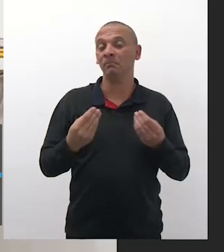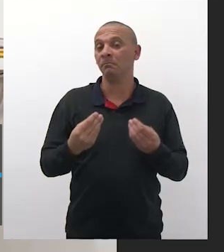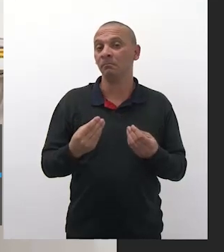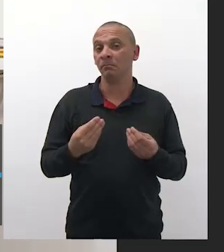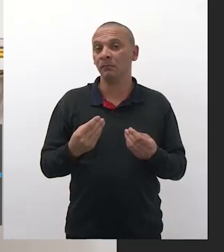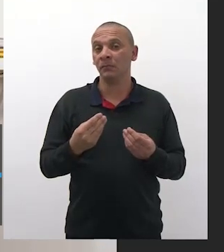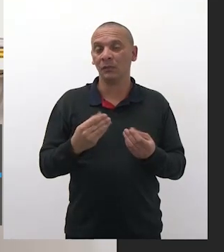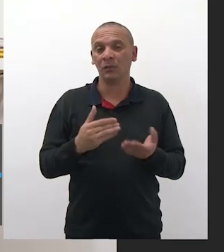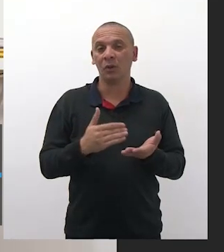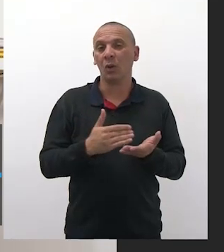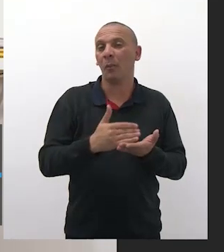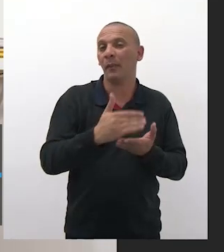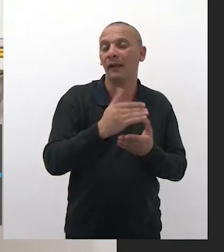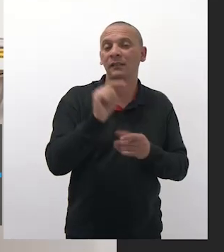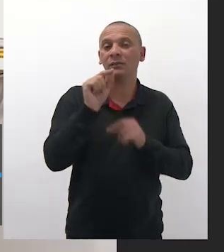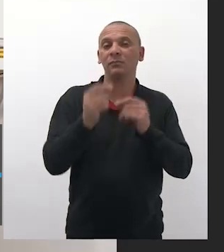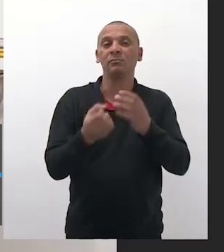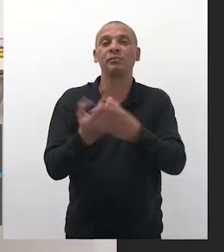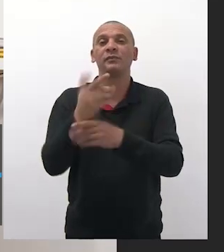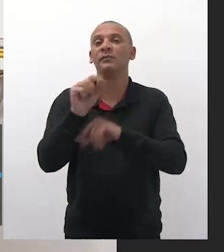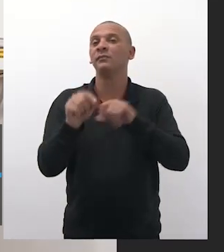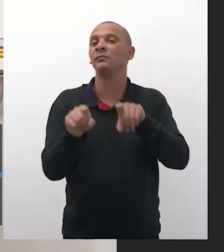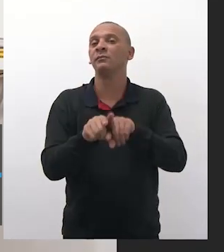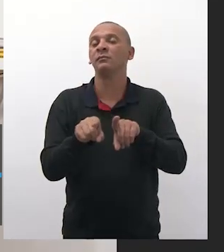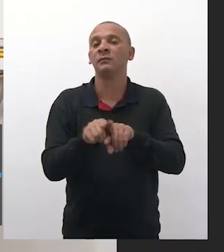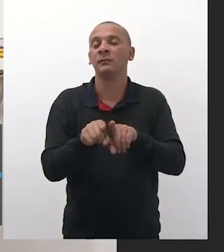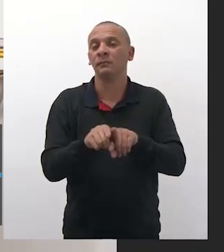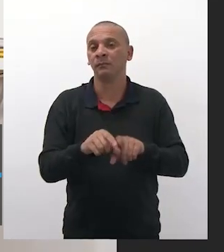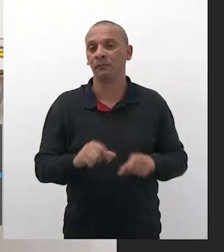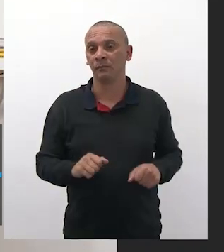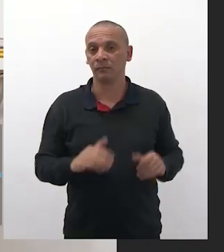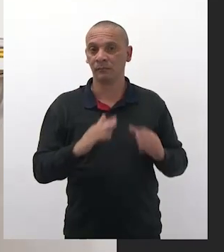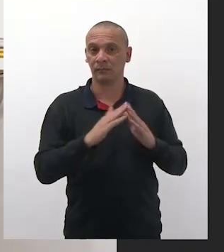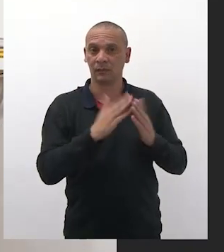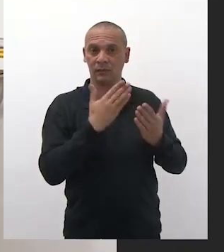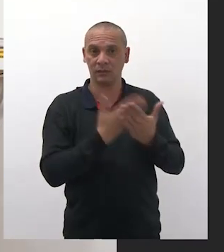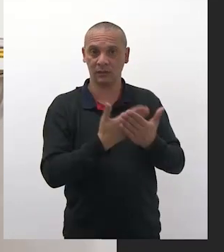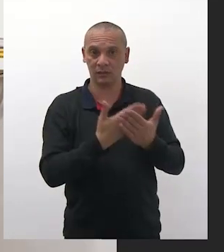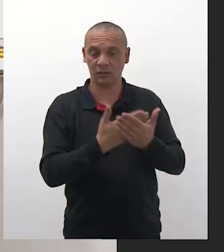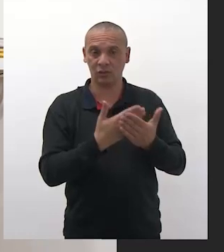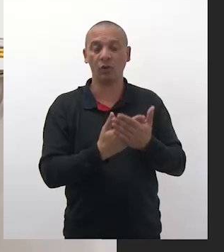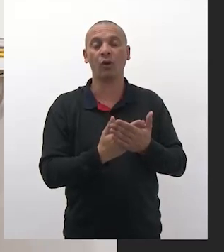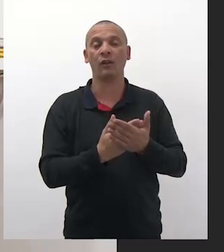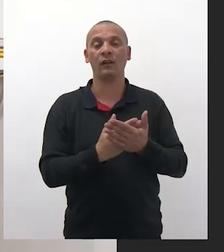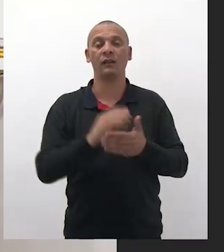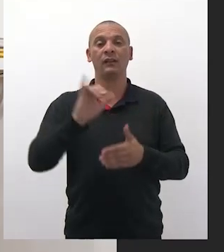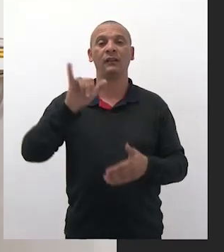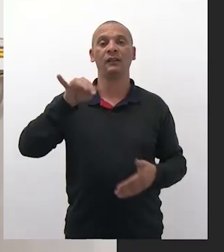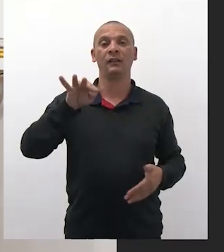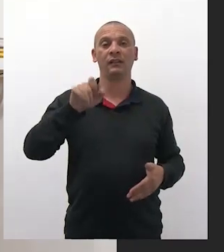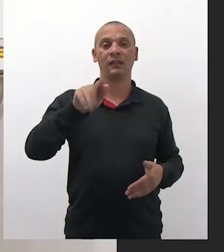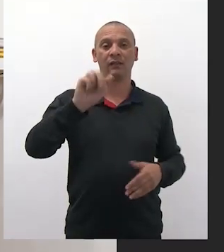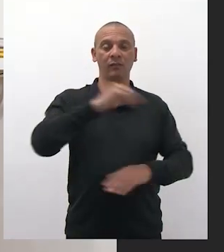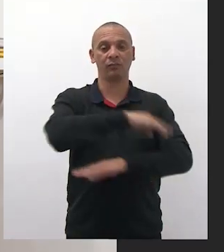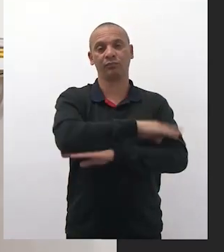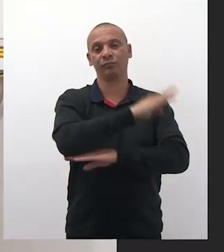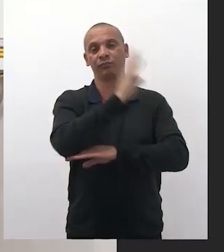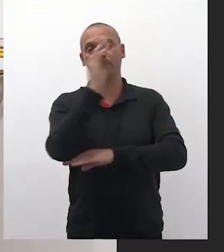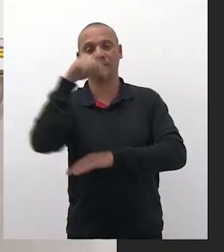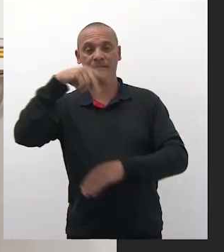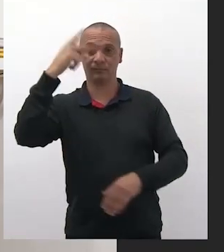quando estava sendo implantado a escola de ensino integral no estado de São